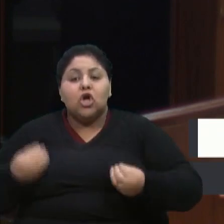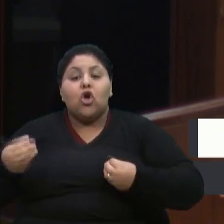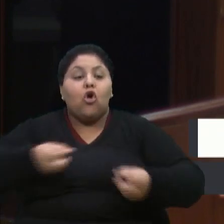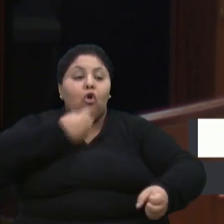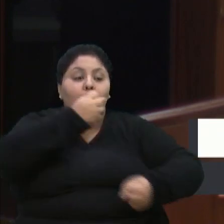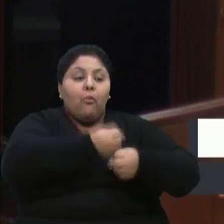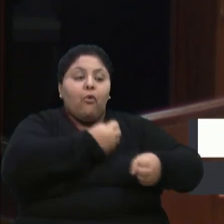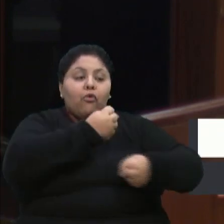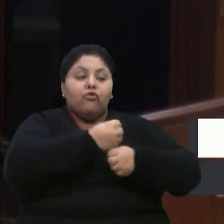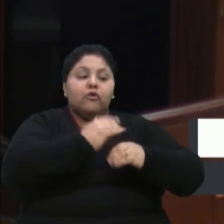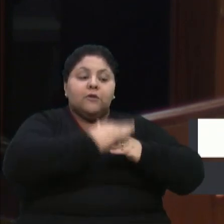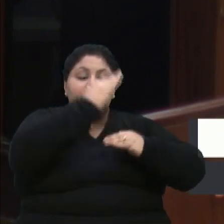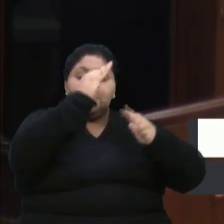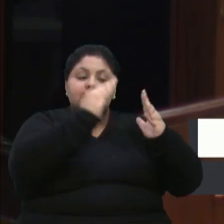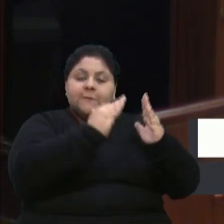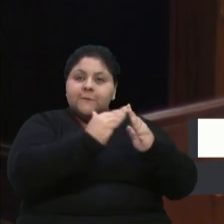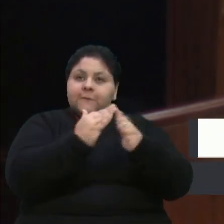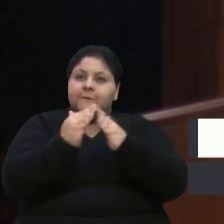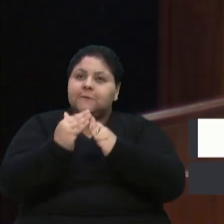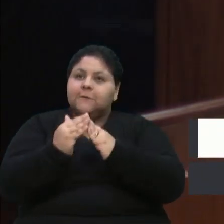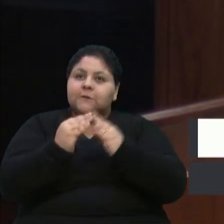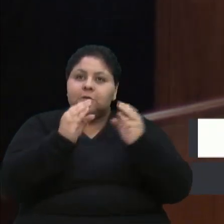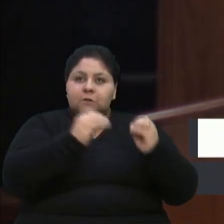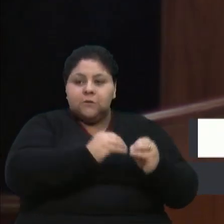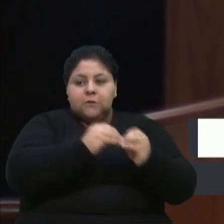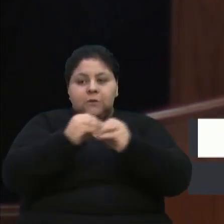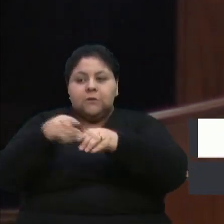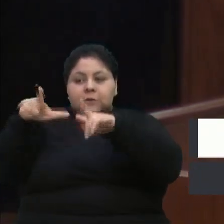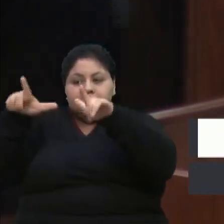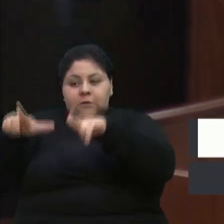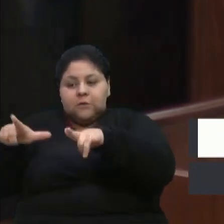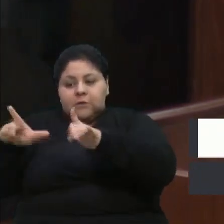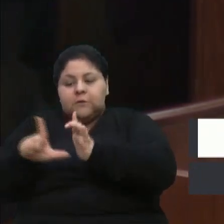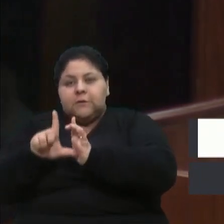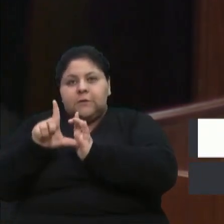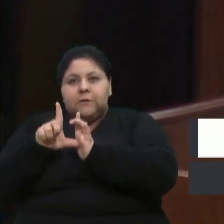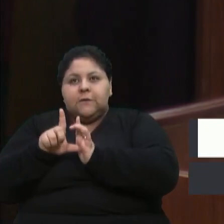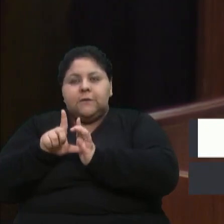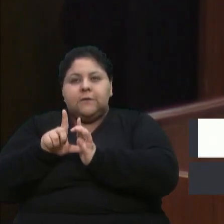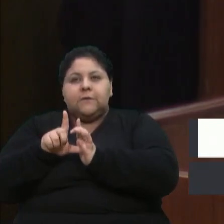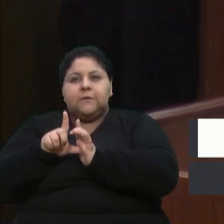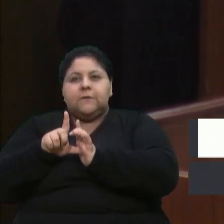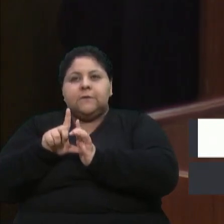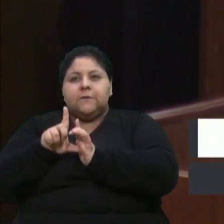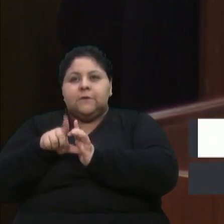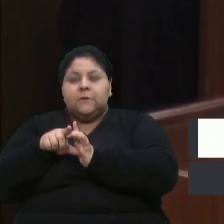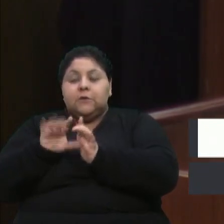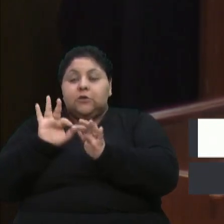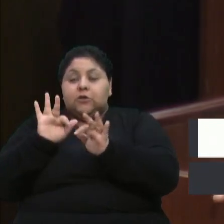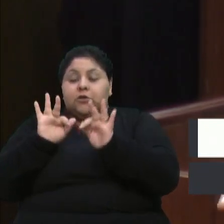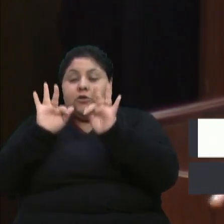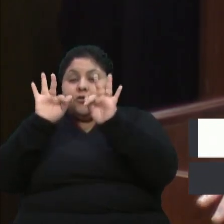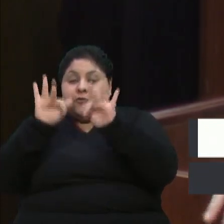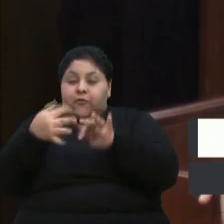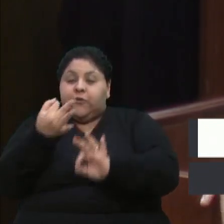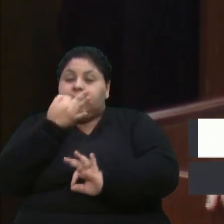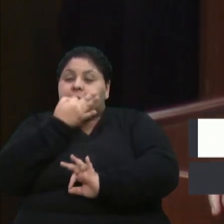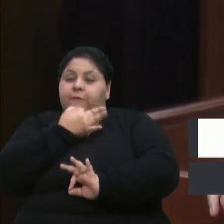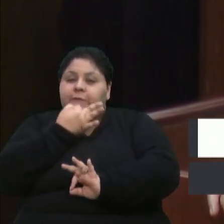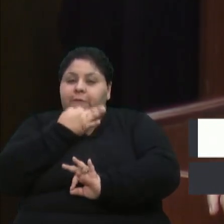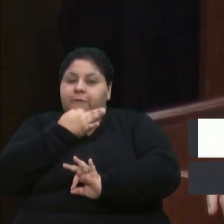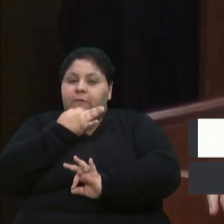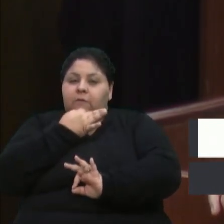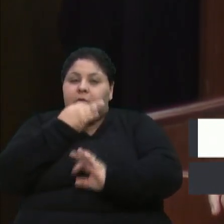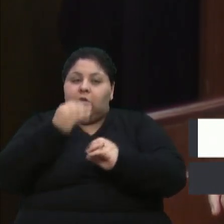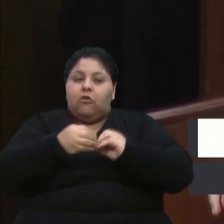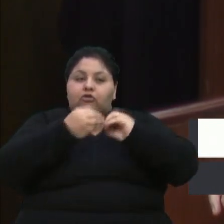mais casa para essas pessoas tiradas da sua região, colocar lá no fim de Caxias essas pessoas e não disponibilizar